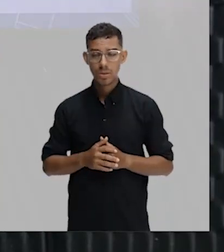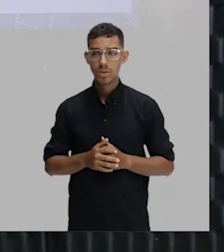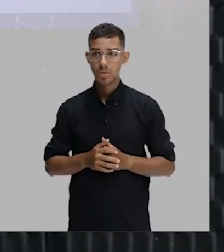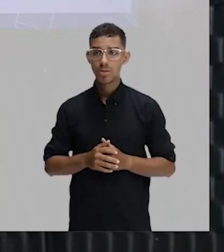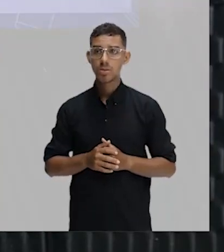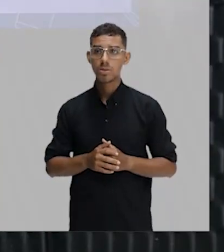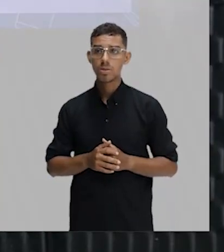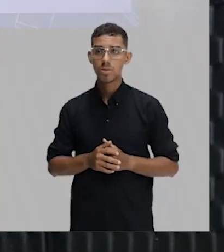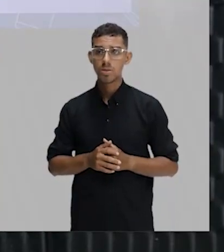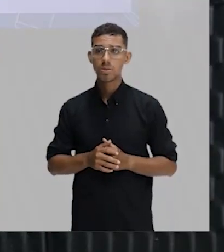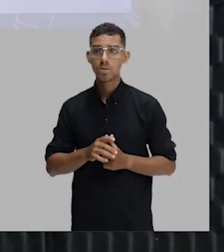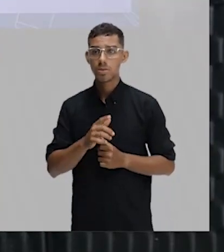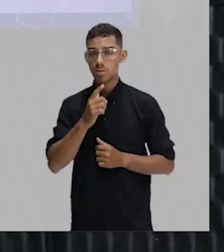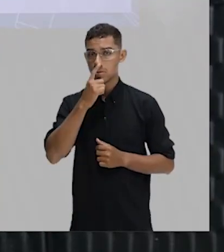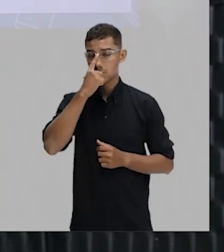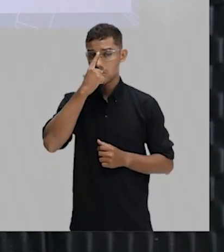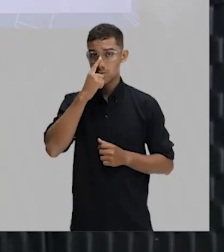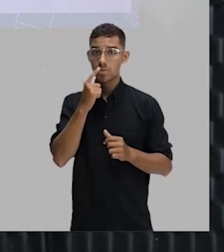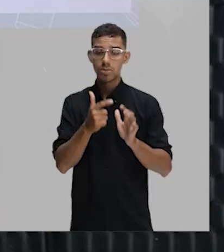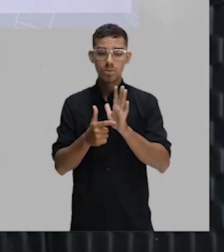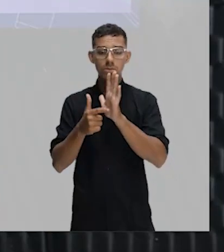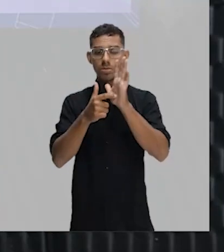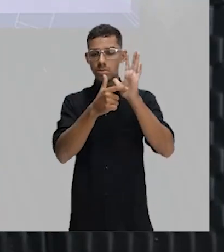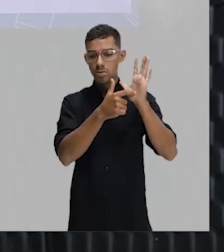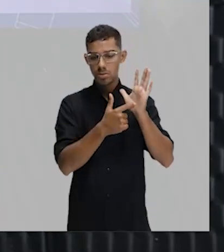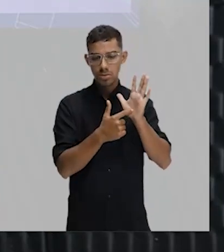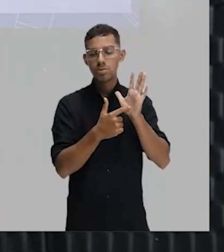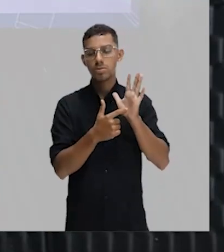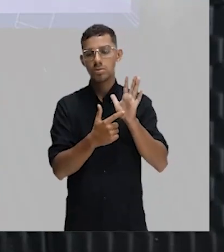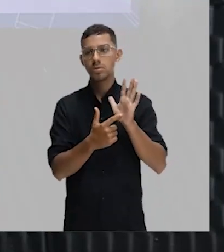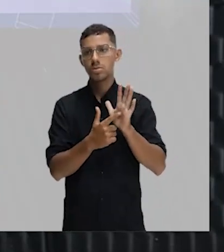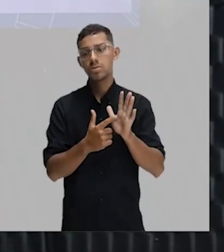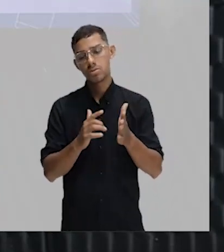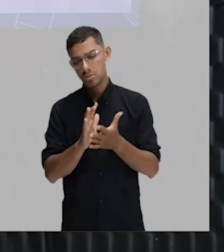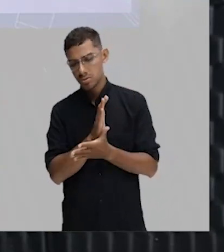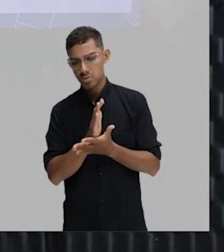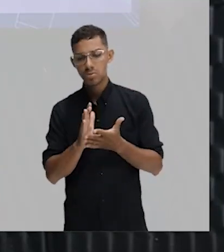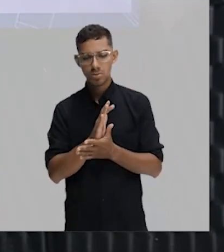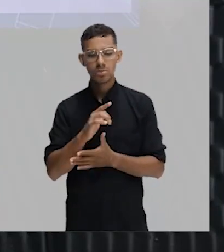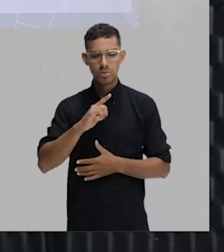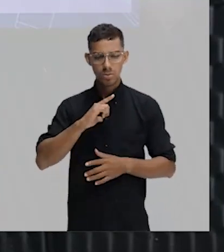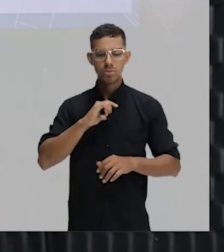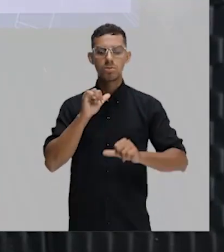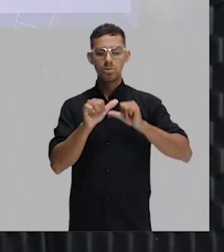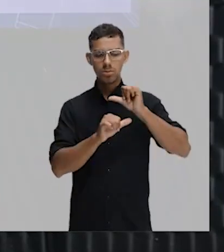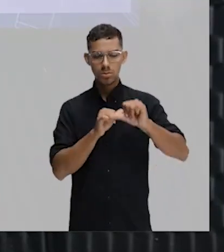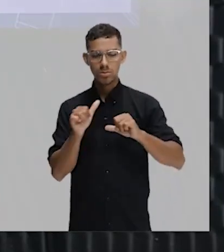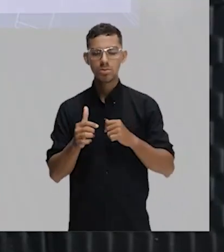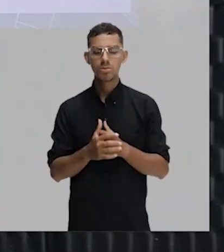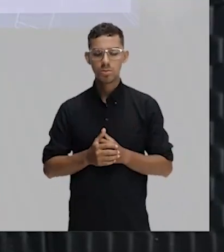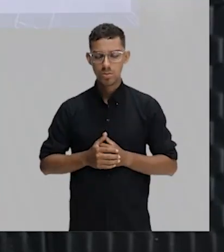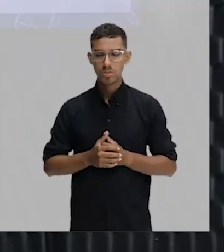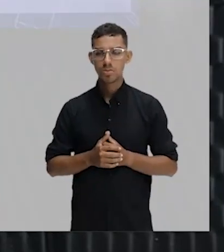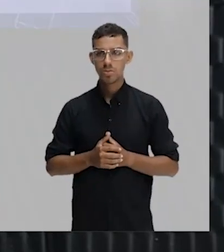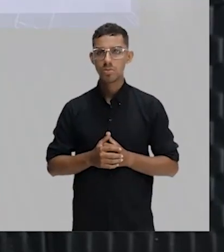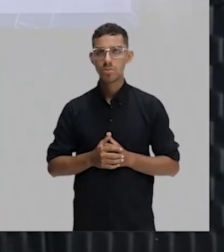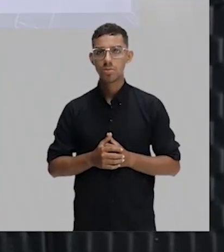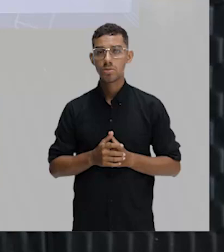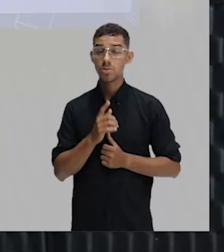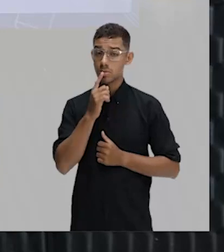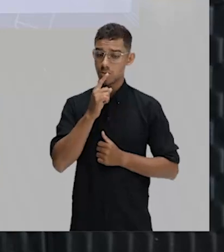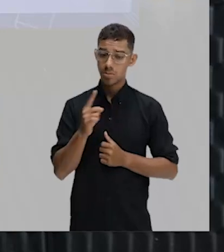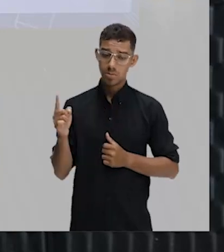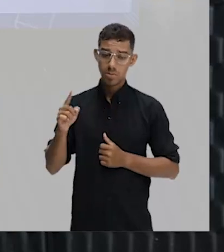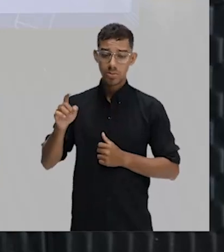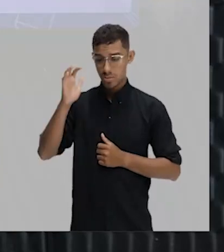acervo do Louvre estão expostas de maneira permanente. Em alguns casos, até uma mudança, né, porque tem exposições transitórias. Para você ter uma